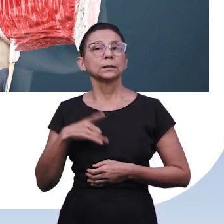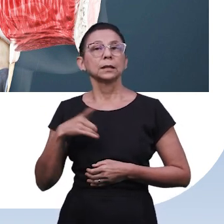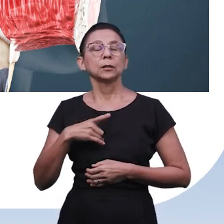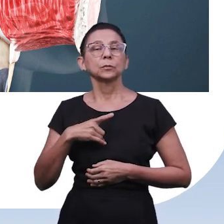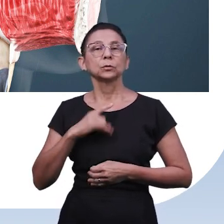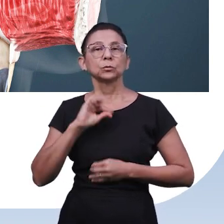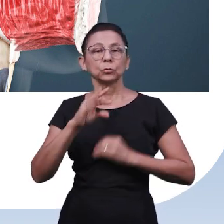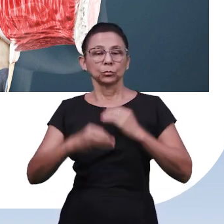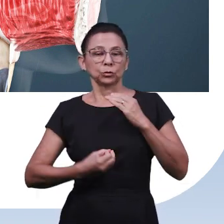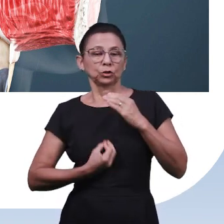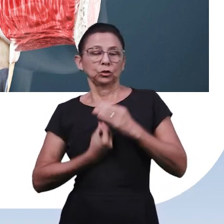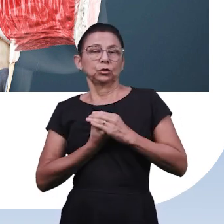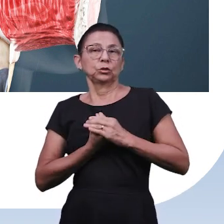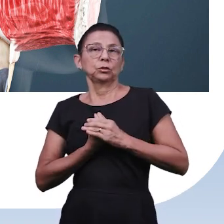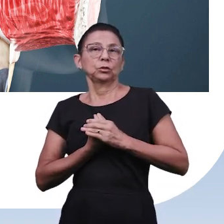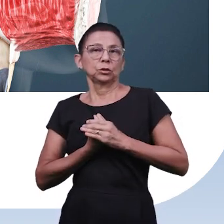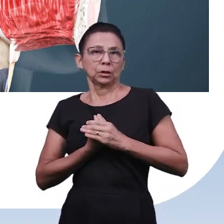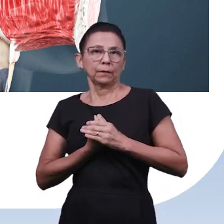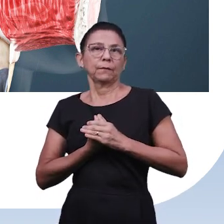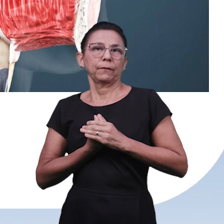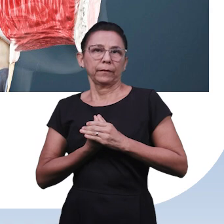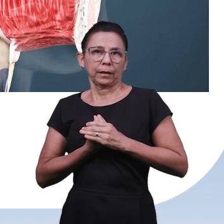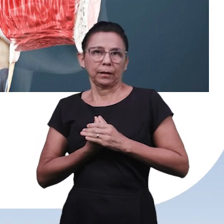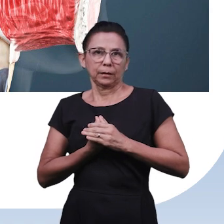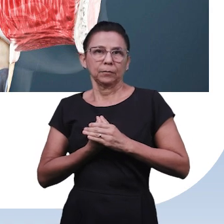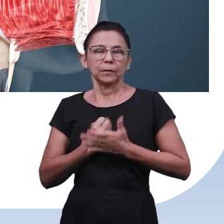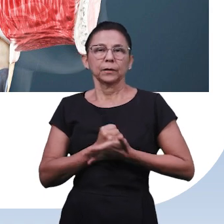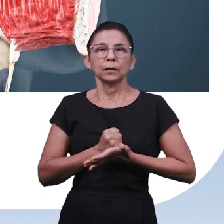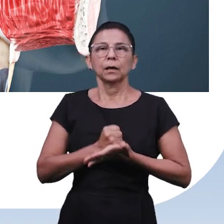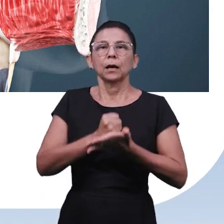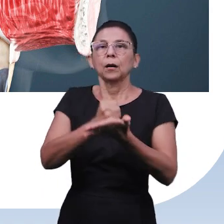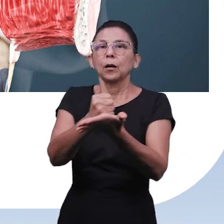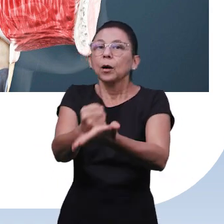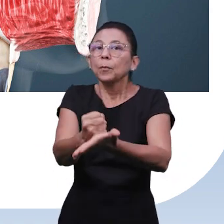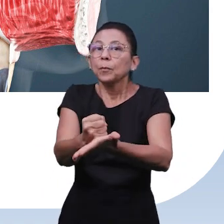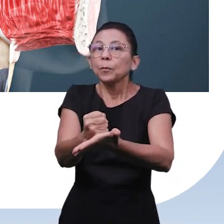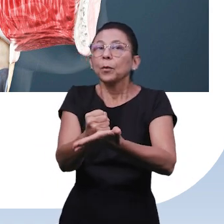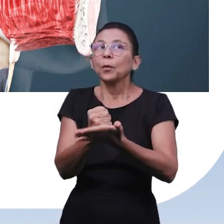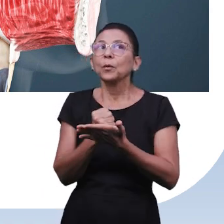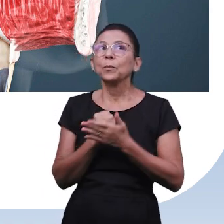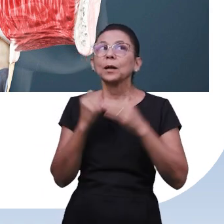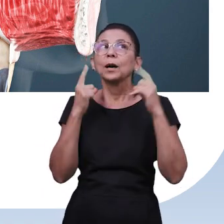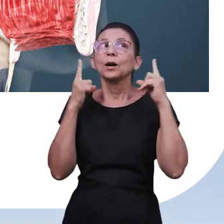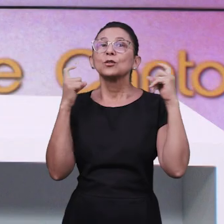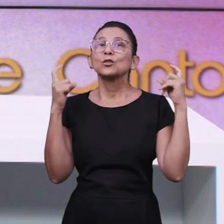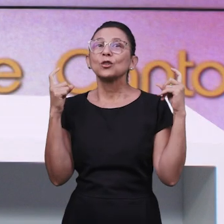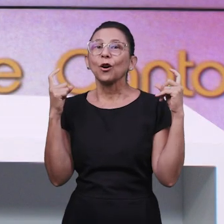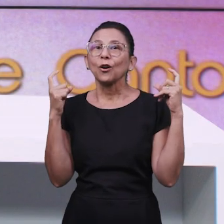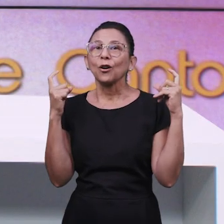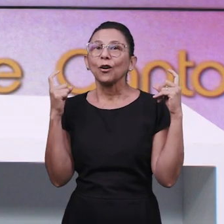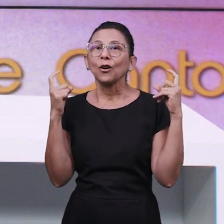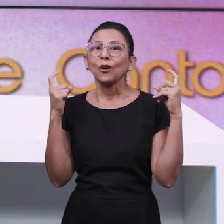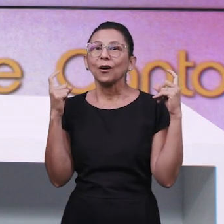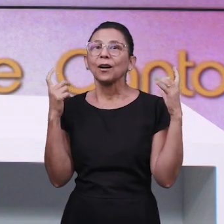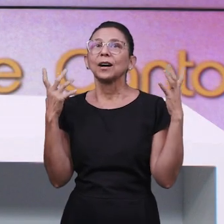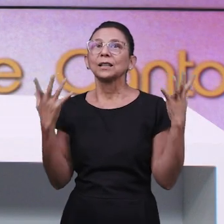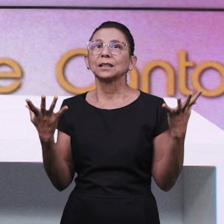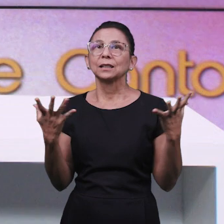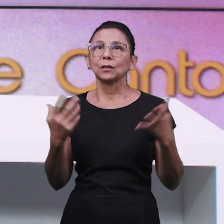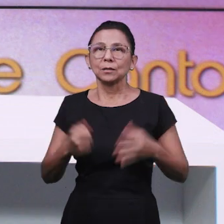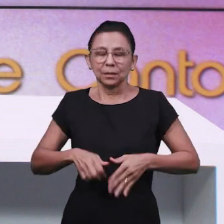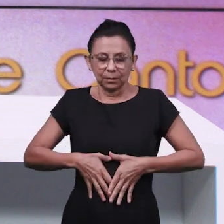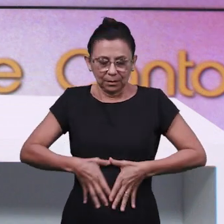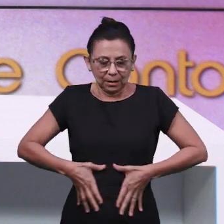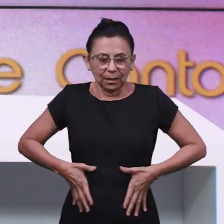suporte para o início da nossa produção vocal, o início do som. Então, se eu ativei